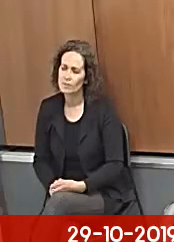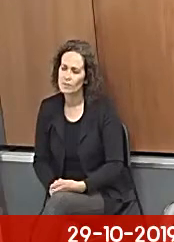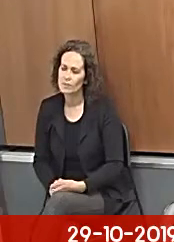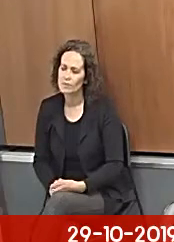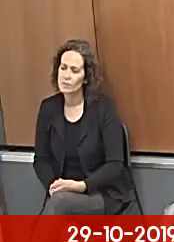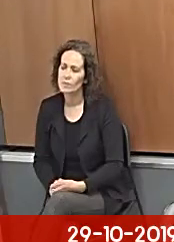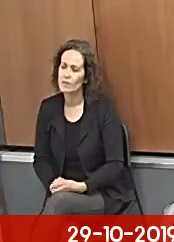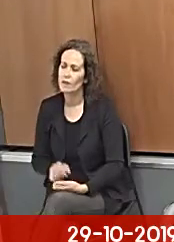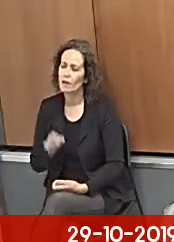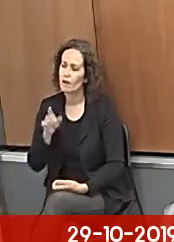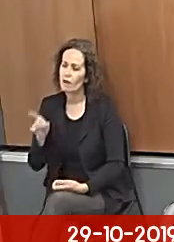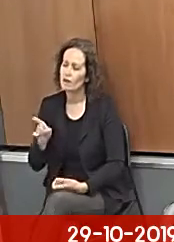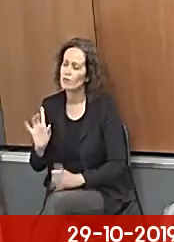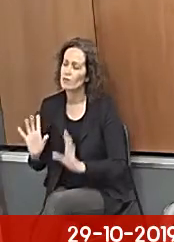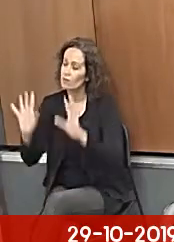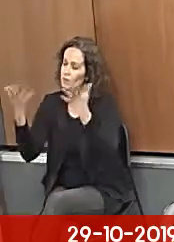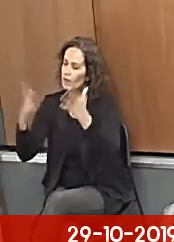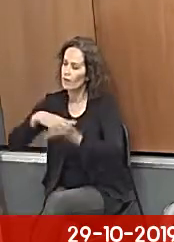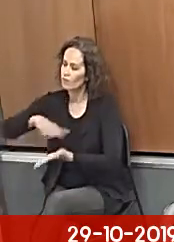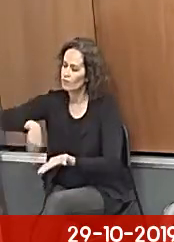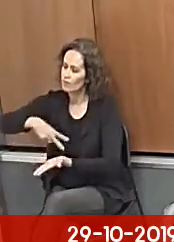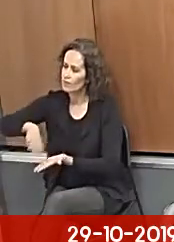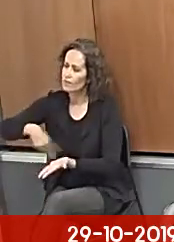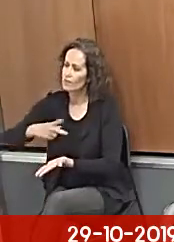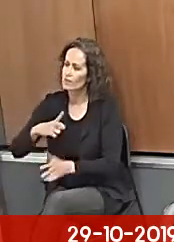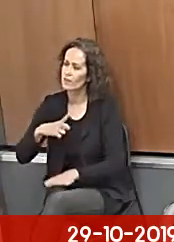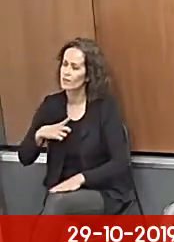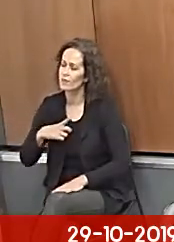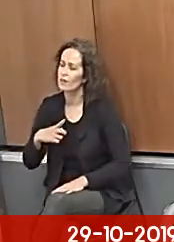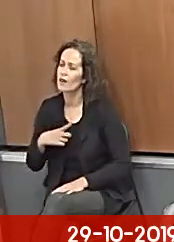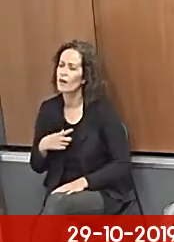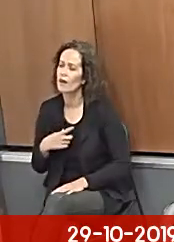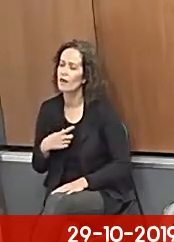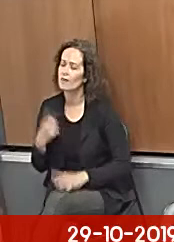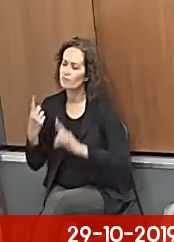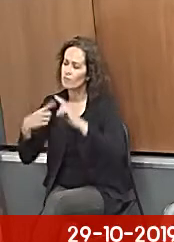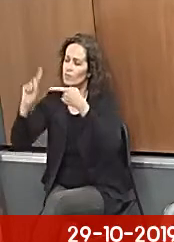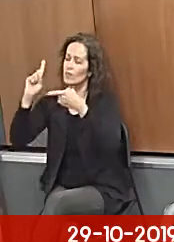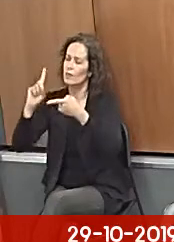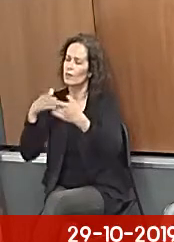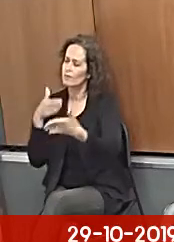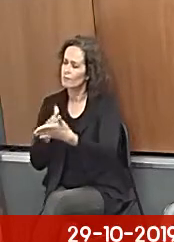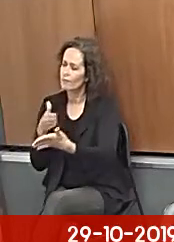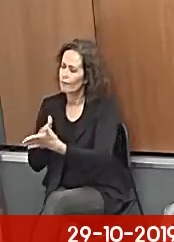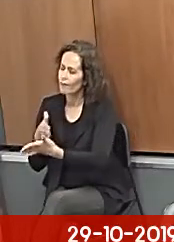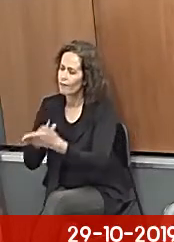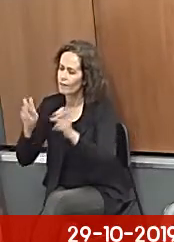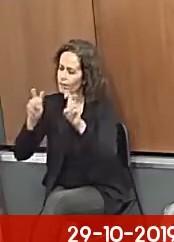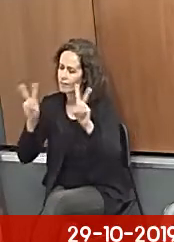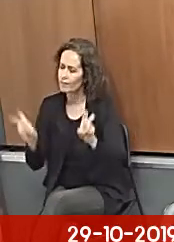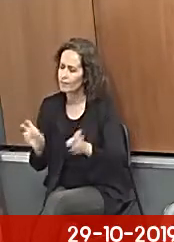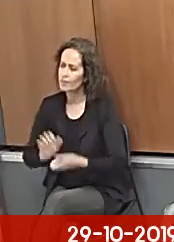Um festival de dança que a gente tem, chamando Superando Barreiras.